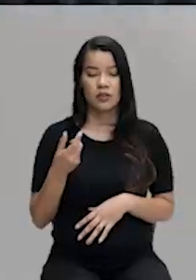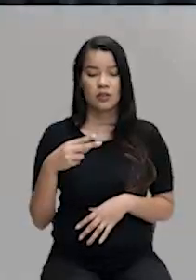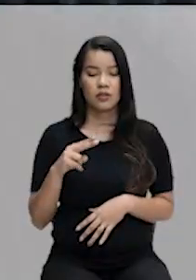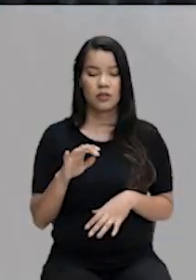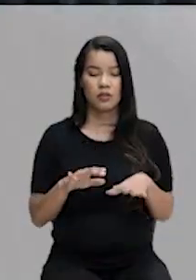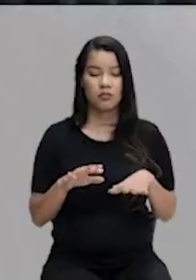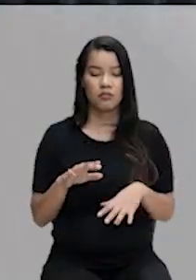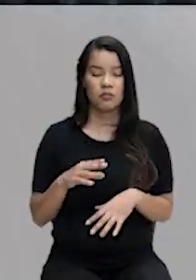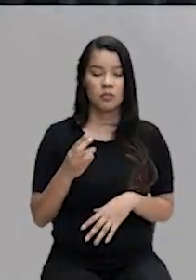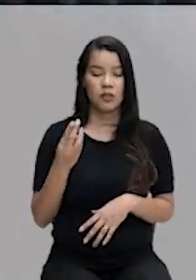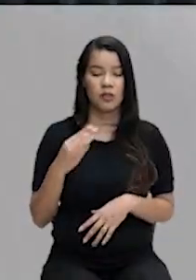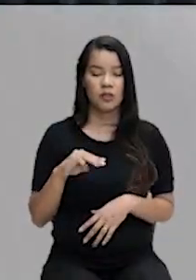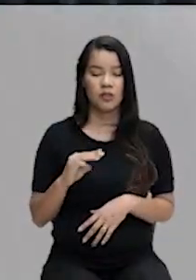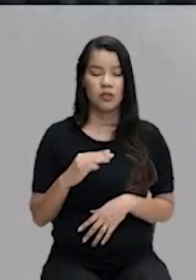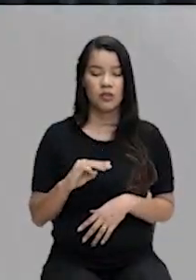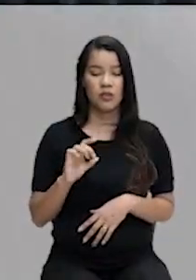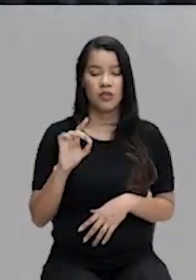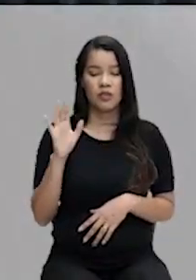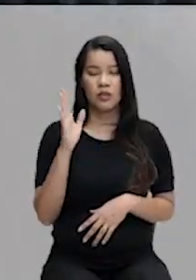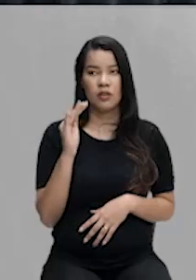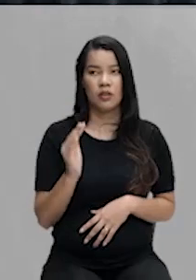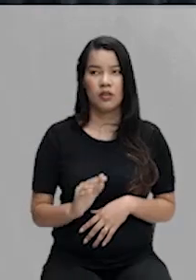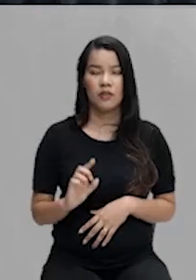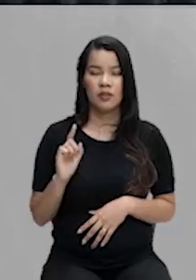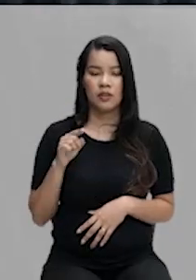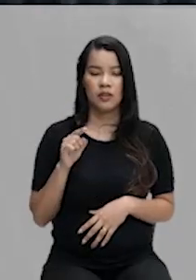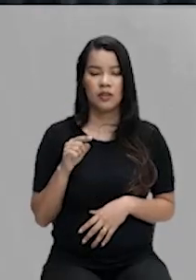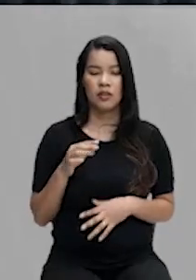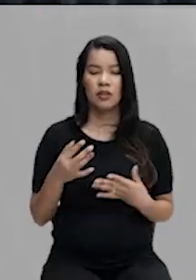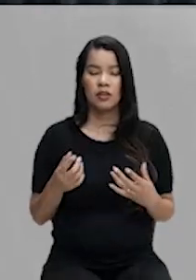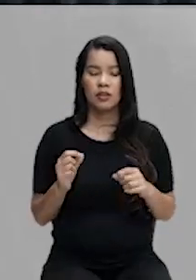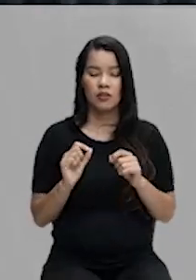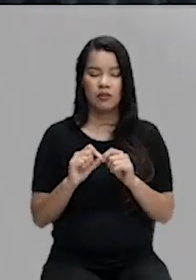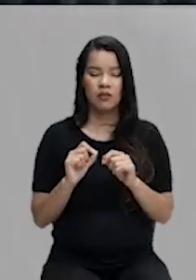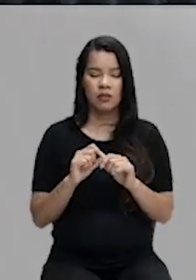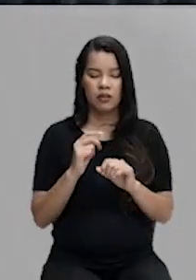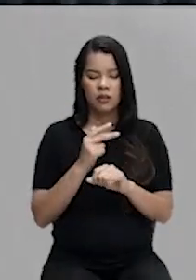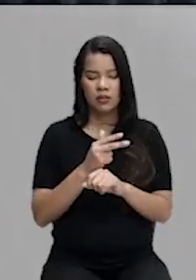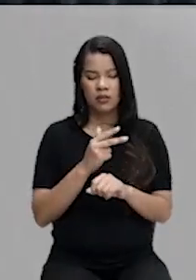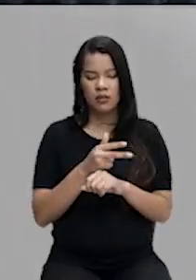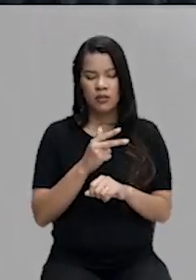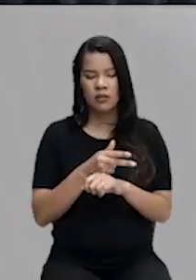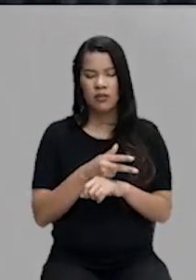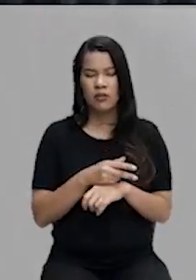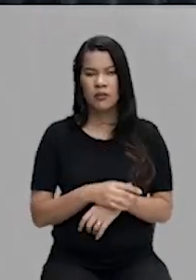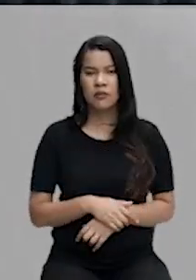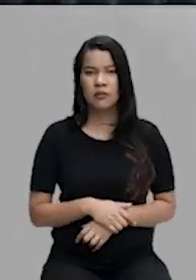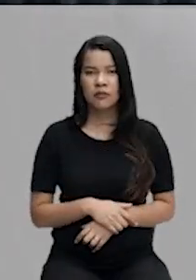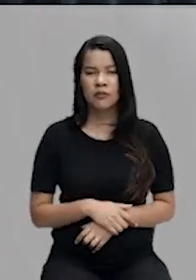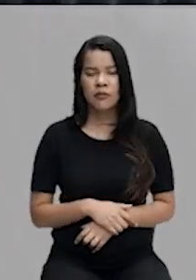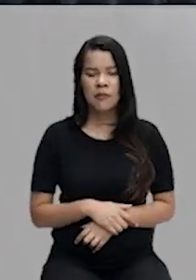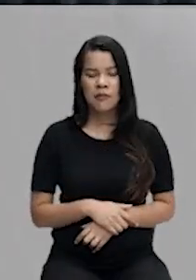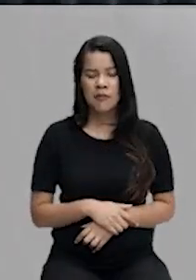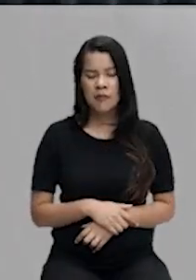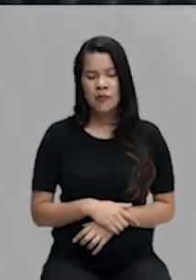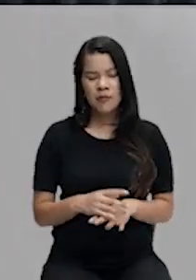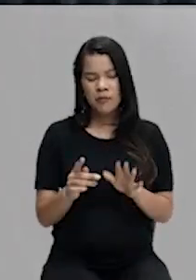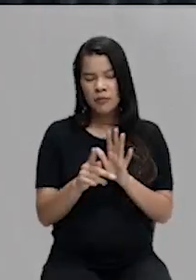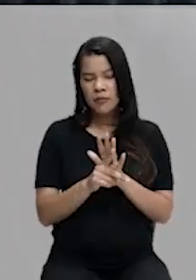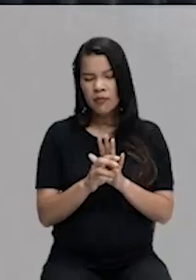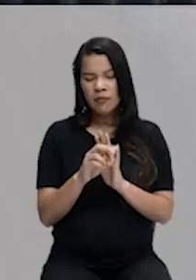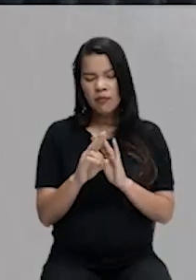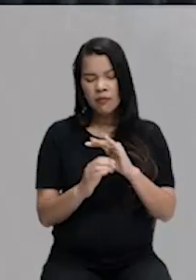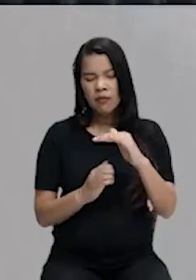só no Brasil. Então, você aí que é TikToker, né, você que faz seus vídeos aí, seja vídeos pessoais ou